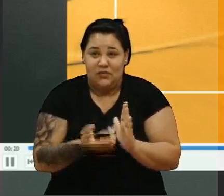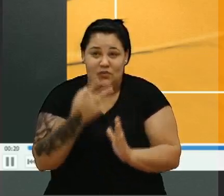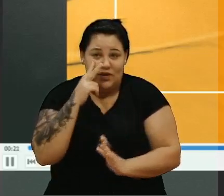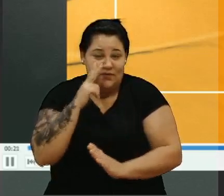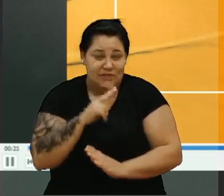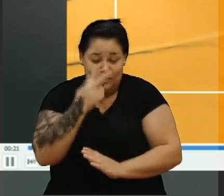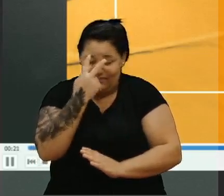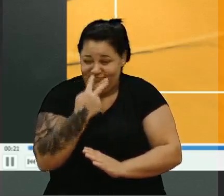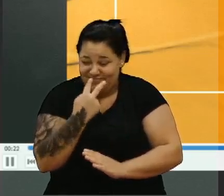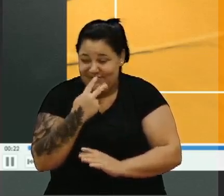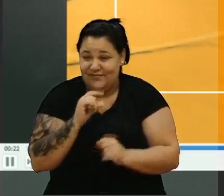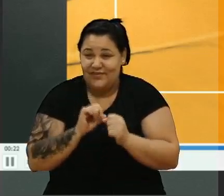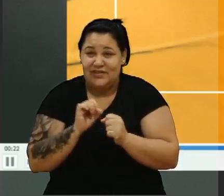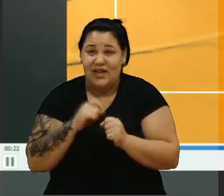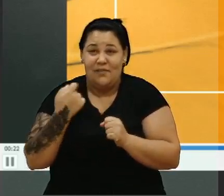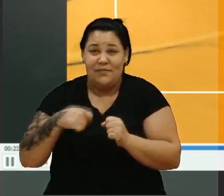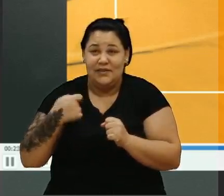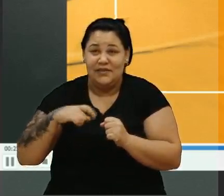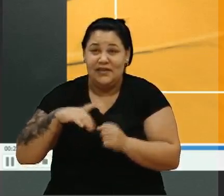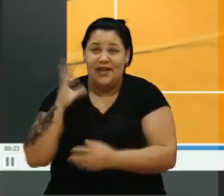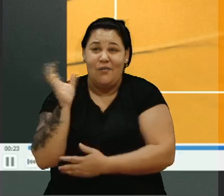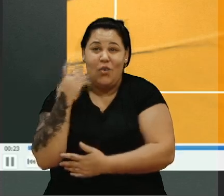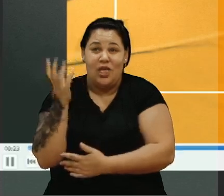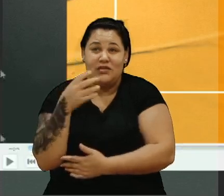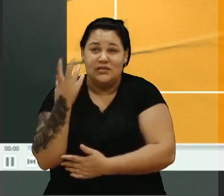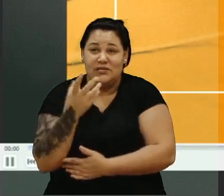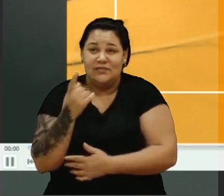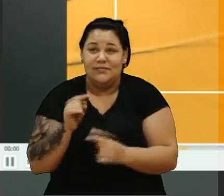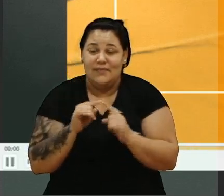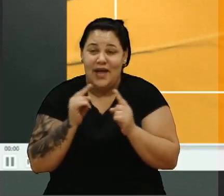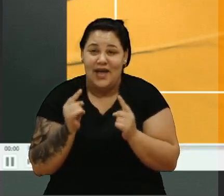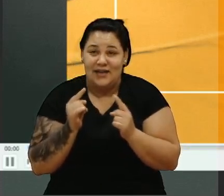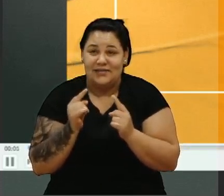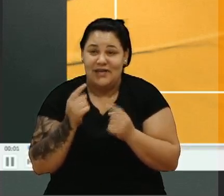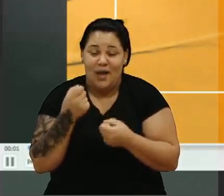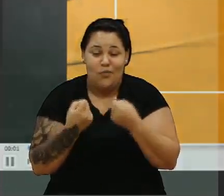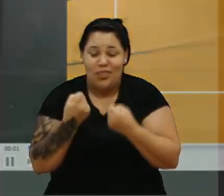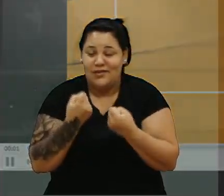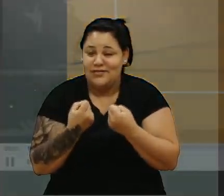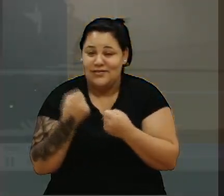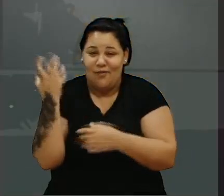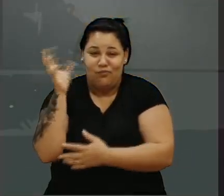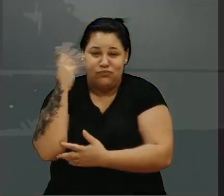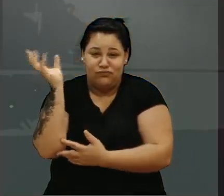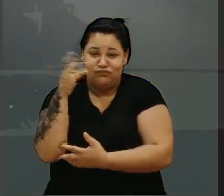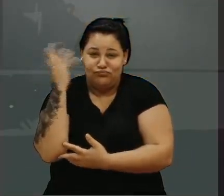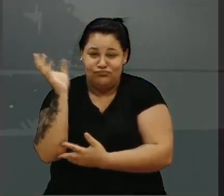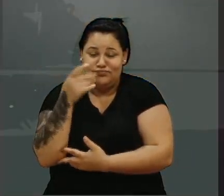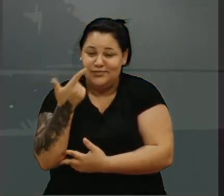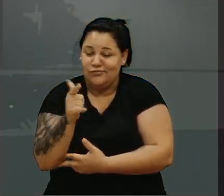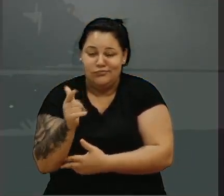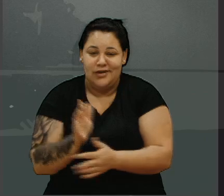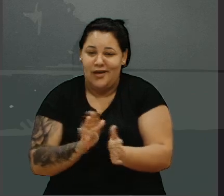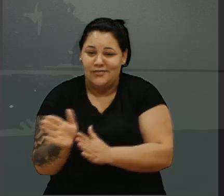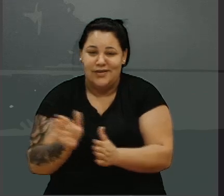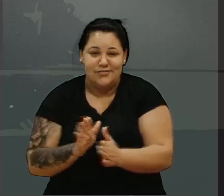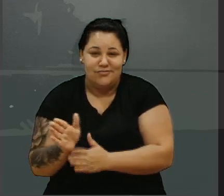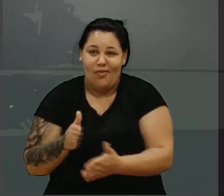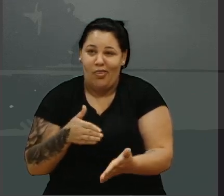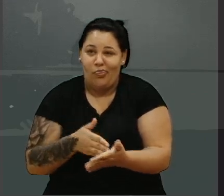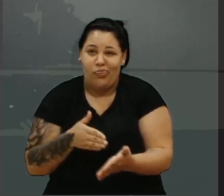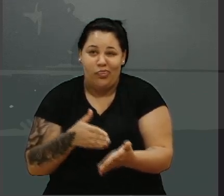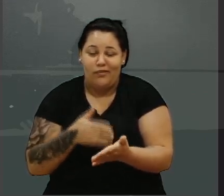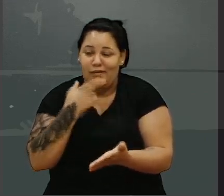precise constantemente de ambulância. Porém, a ambulância não consegue acessar essa rua. A ambulância, o